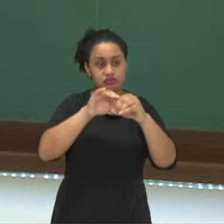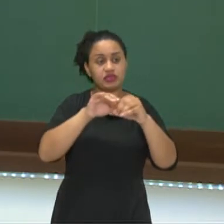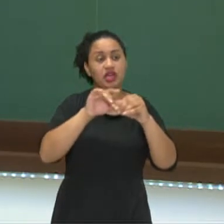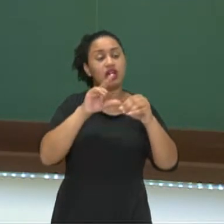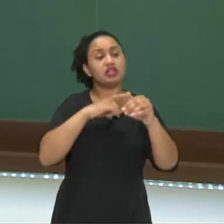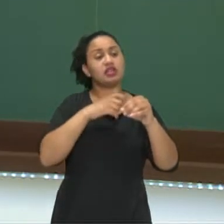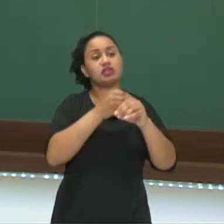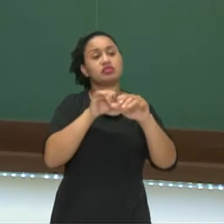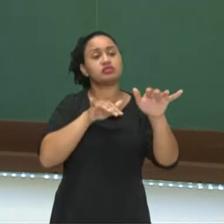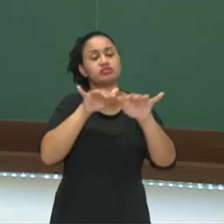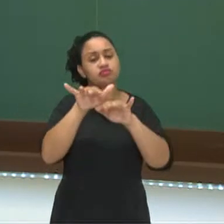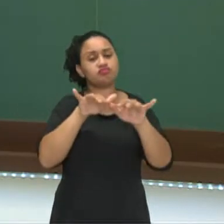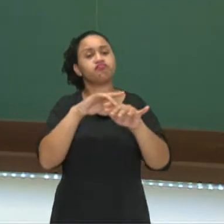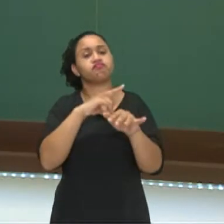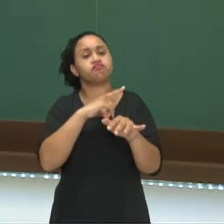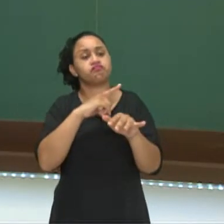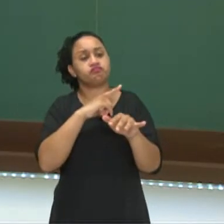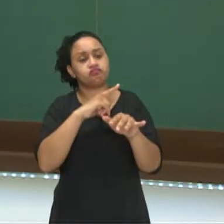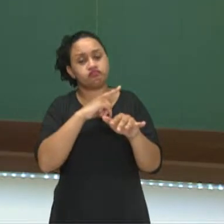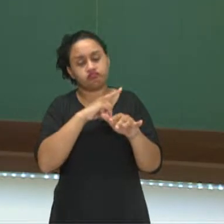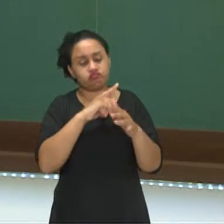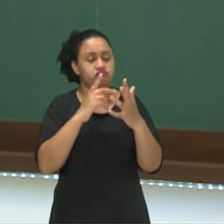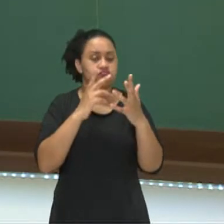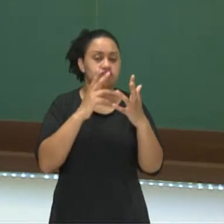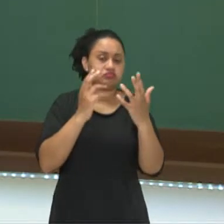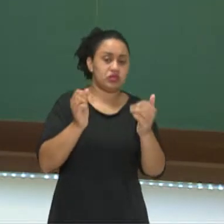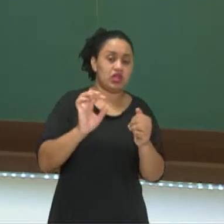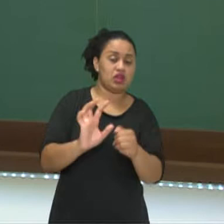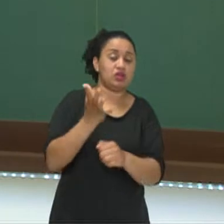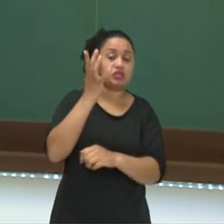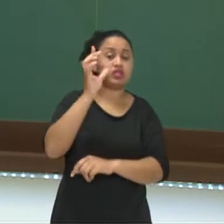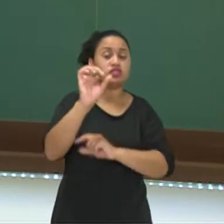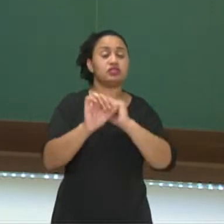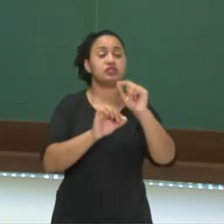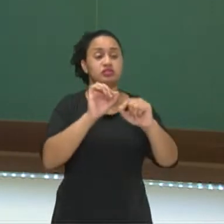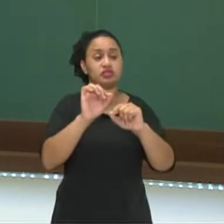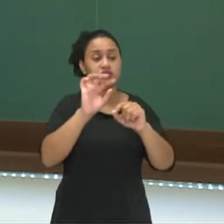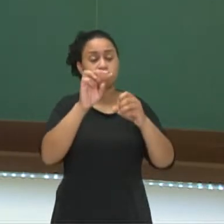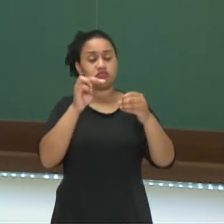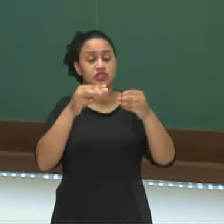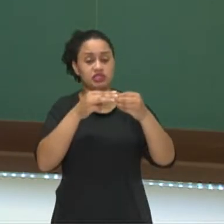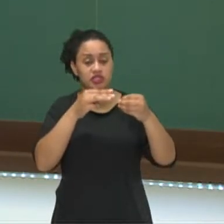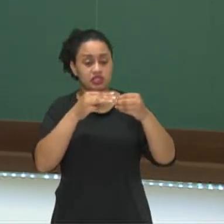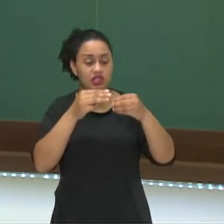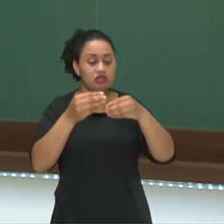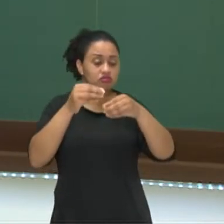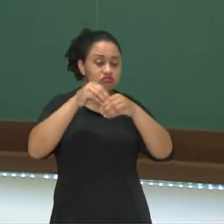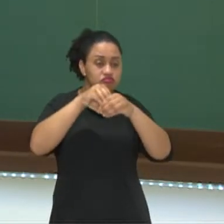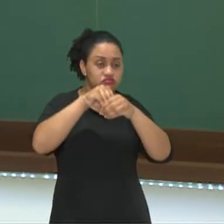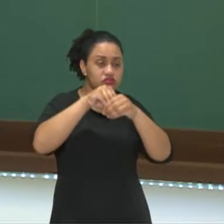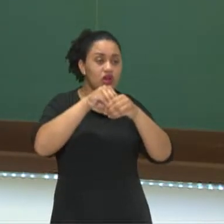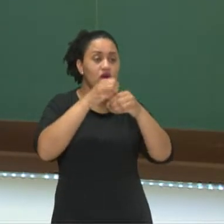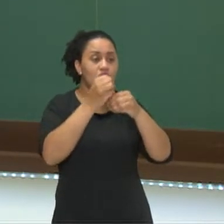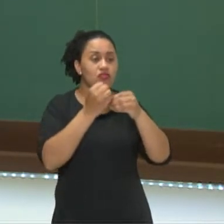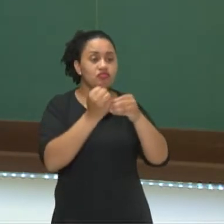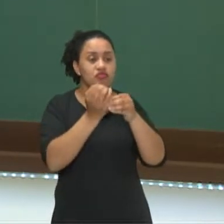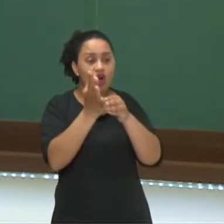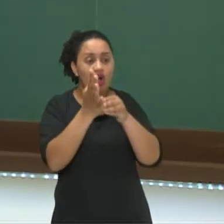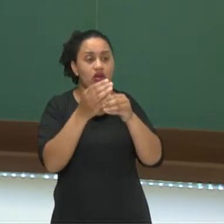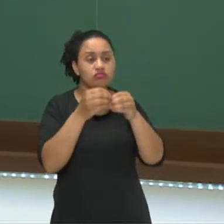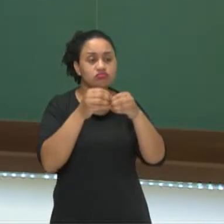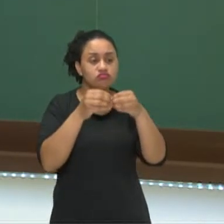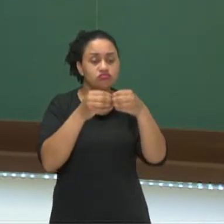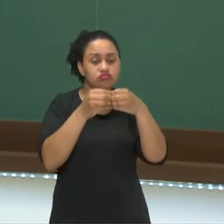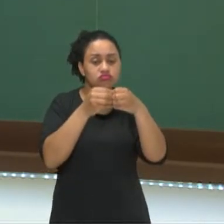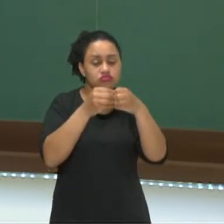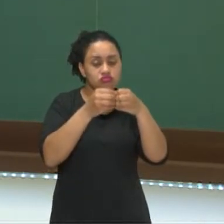determinados movimentos morfogenéticos acontecem, onde essas células vão para dentro ou vão para fora, essas células vão